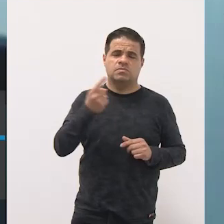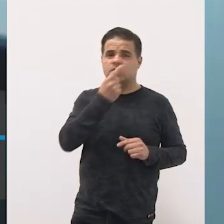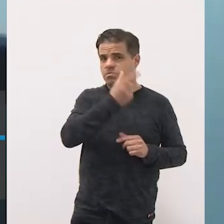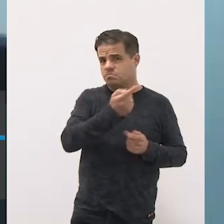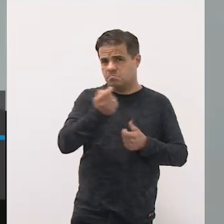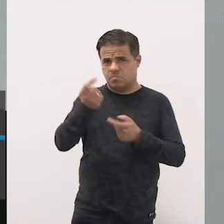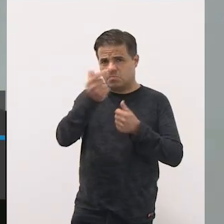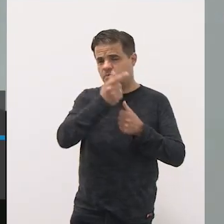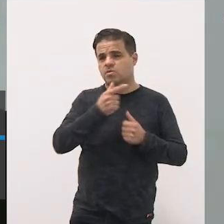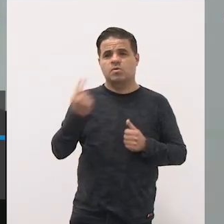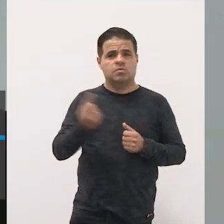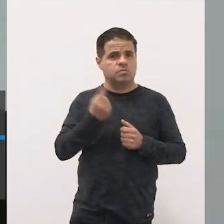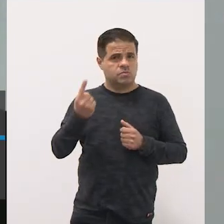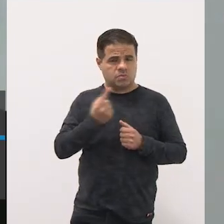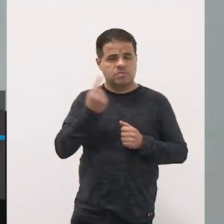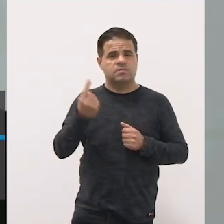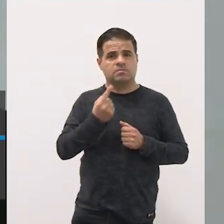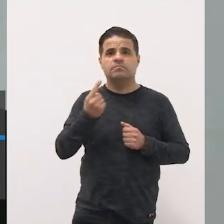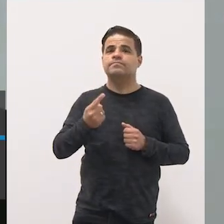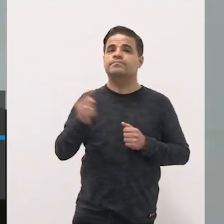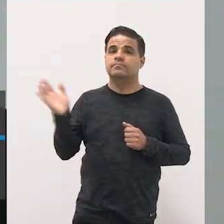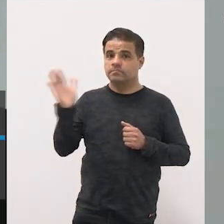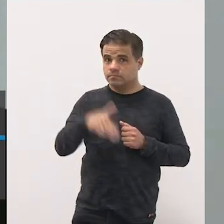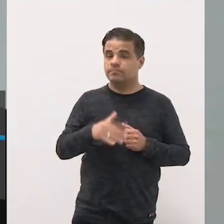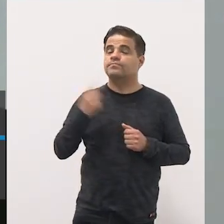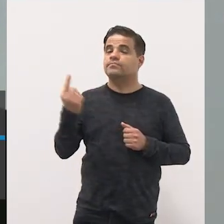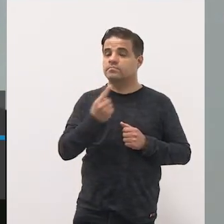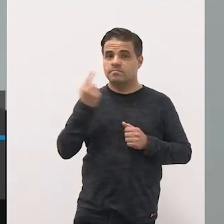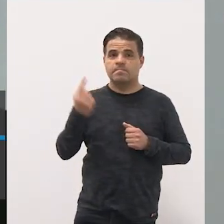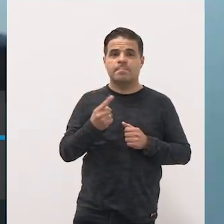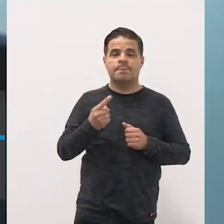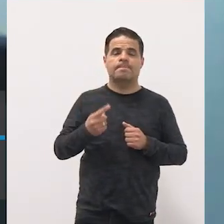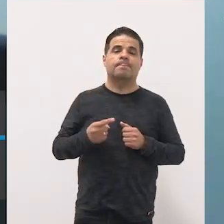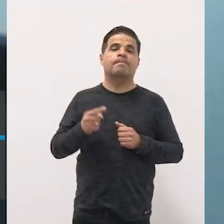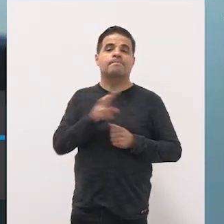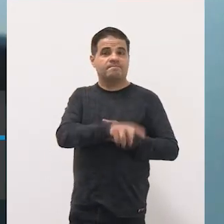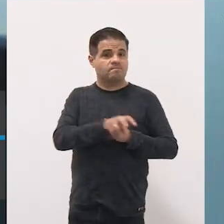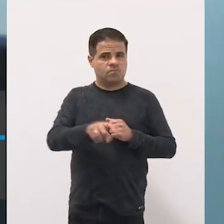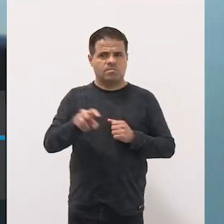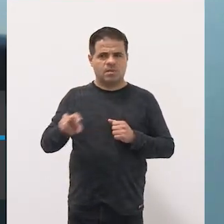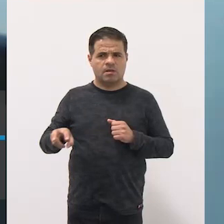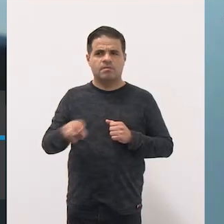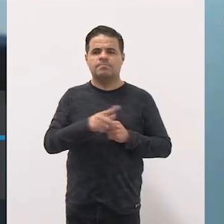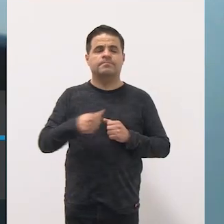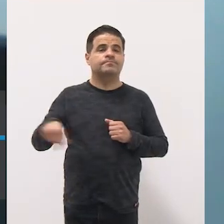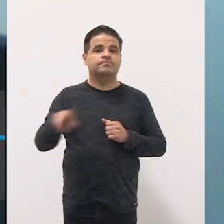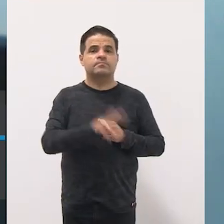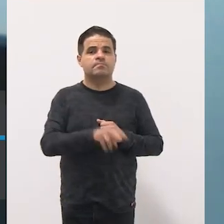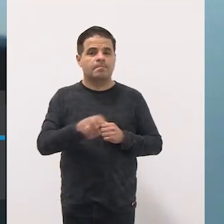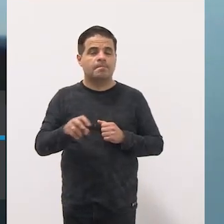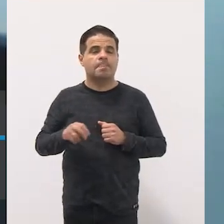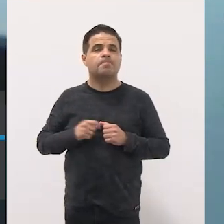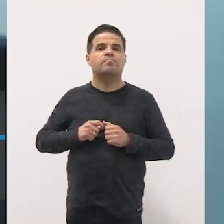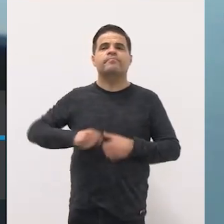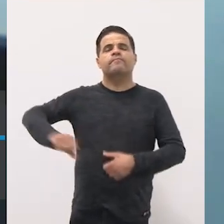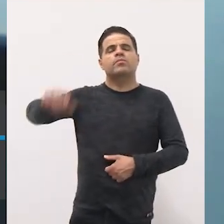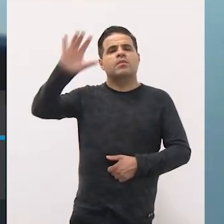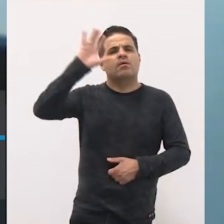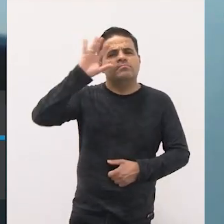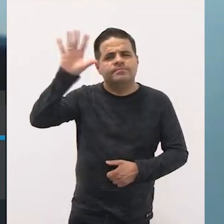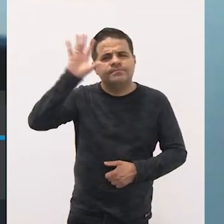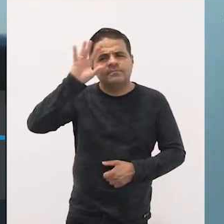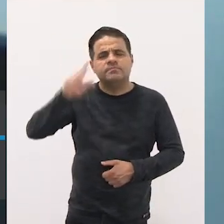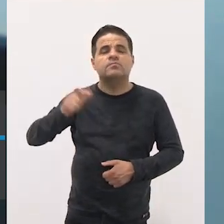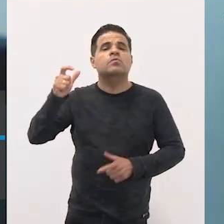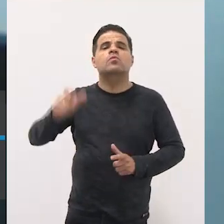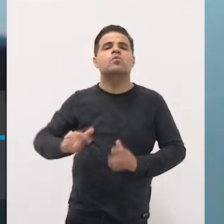poucas que estão sozinhas, que vêm sozinhas, com as cadeiras, e pensar que aonde